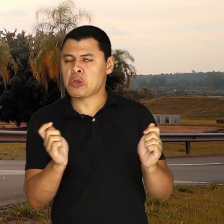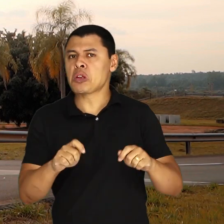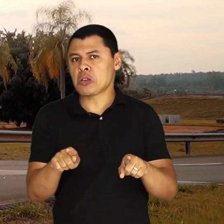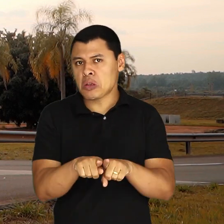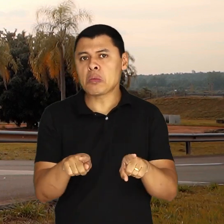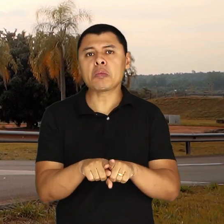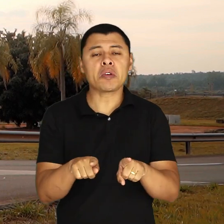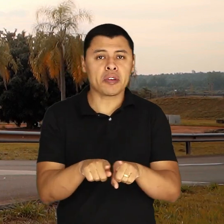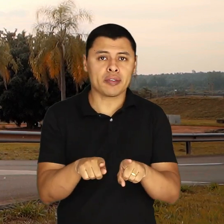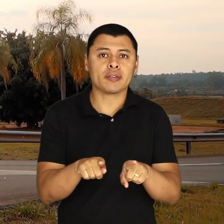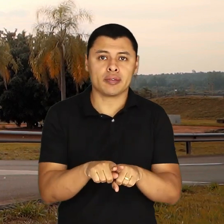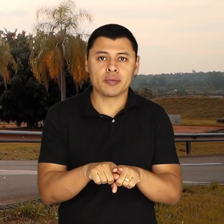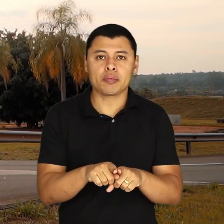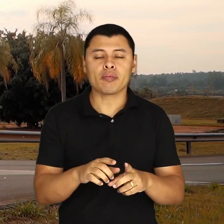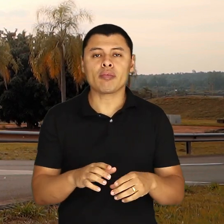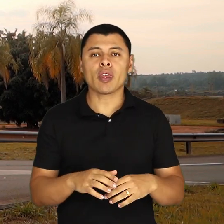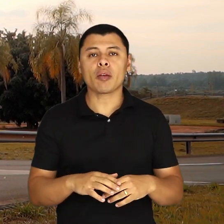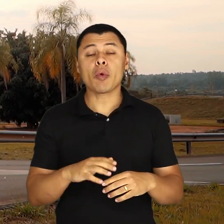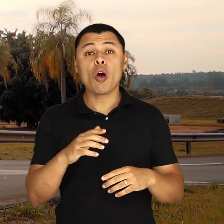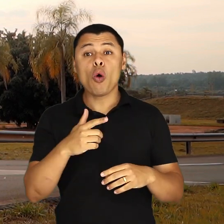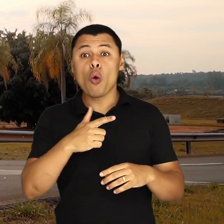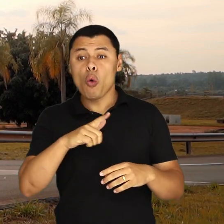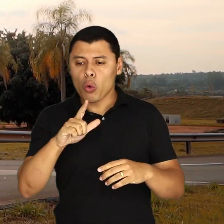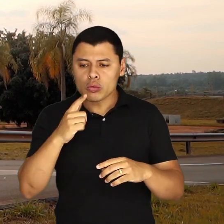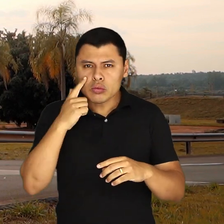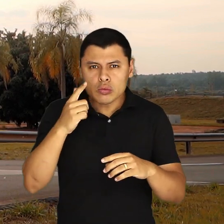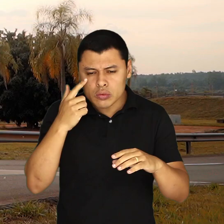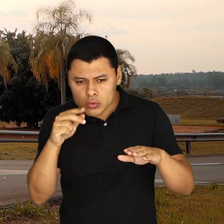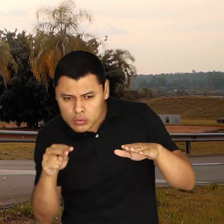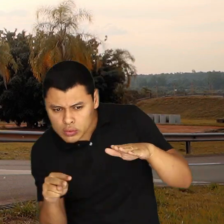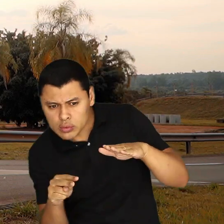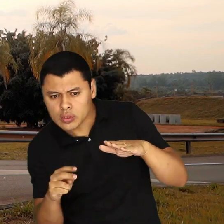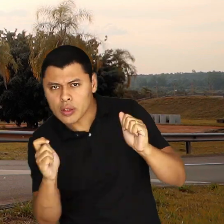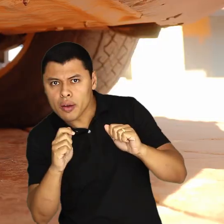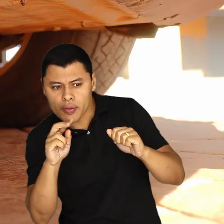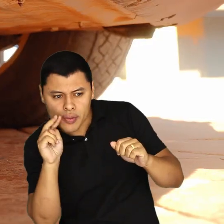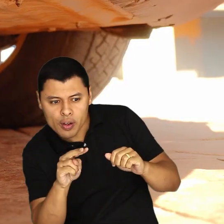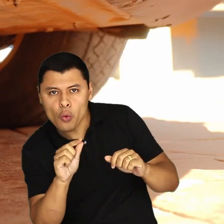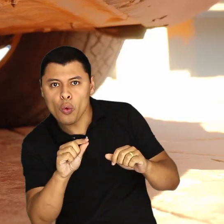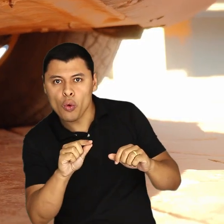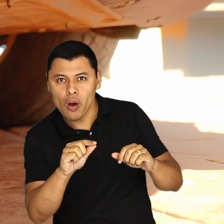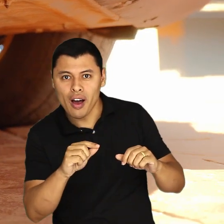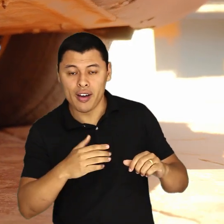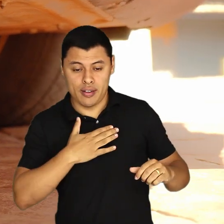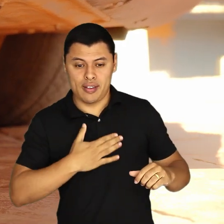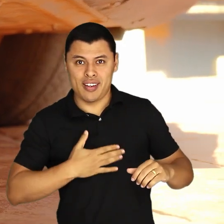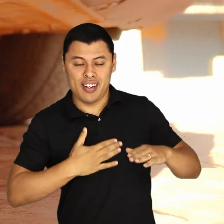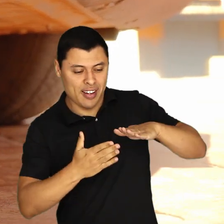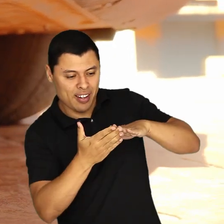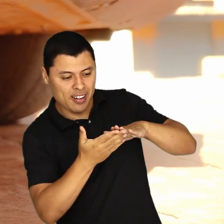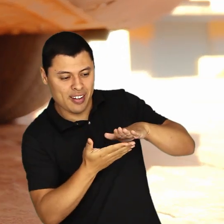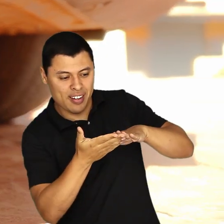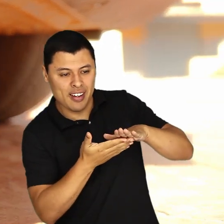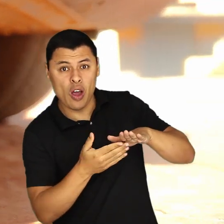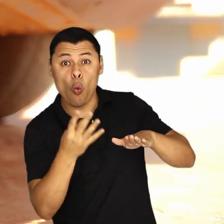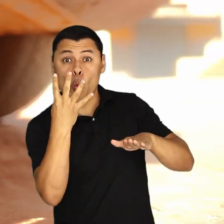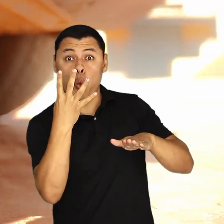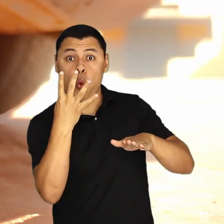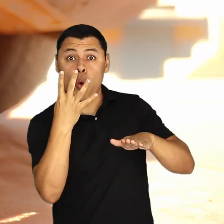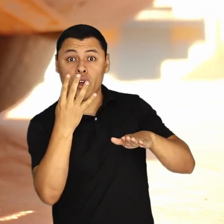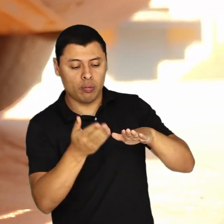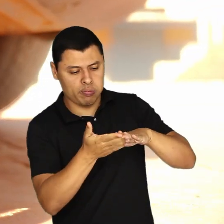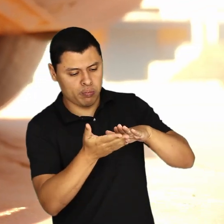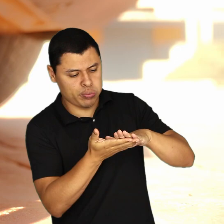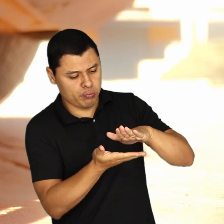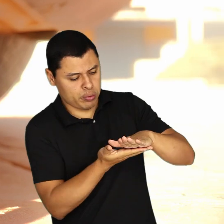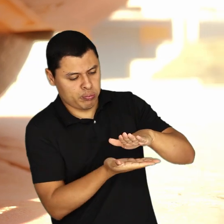apesar de ser um monobloco. O recado final a gente não consegue ver, talvez até desse a gente abaixar um pouquinho, que é o peito de aço. A gente tem 4